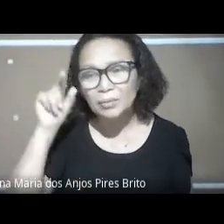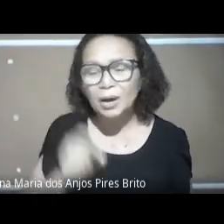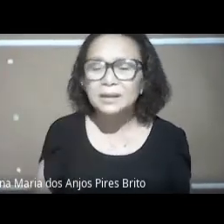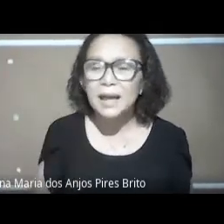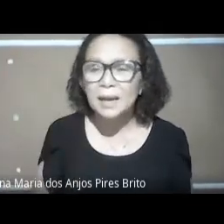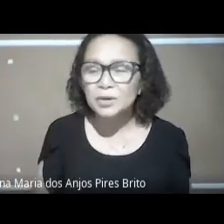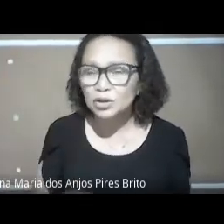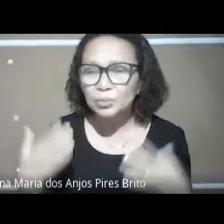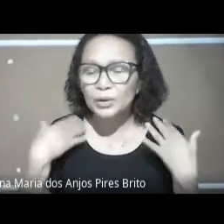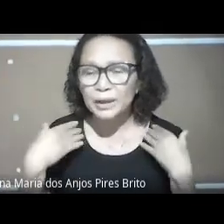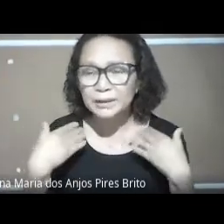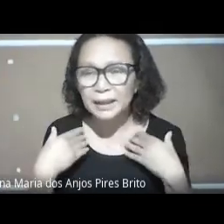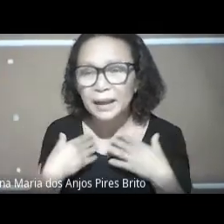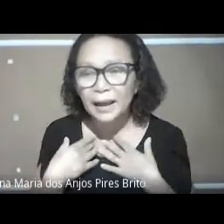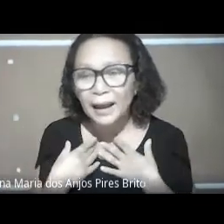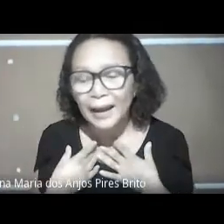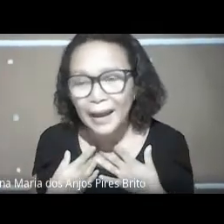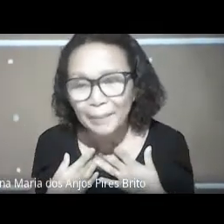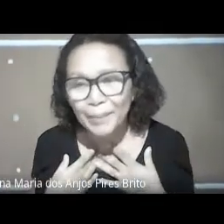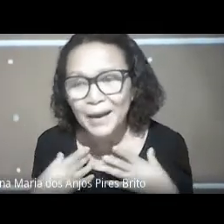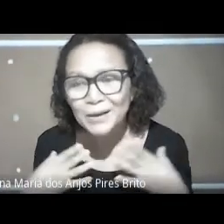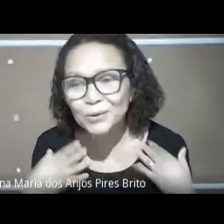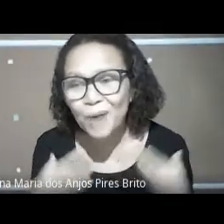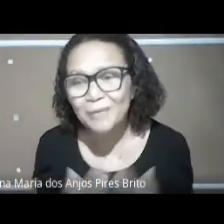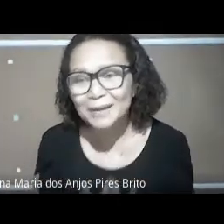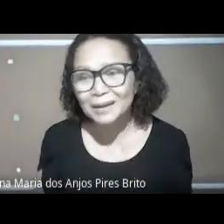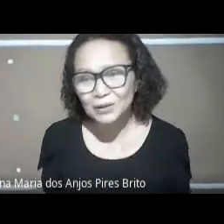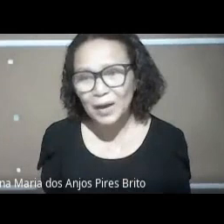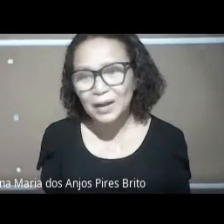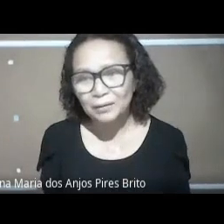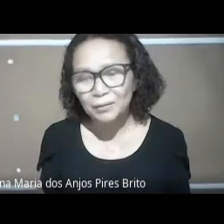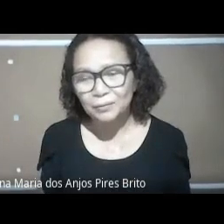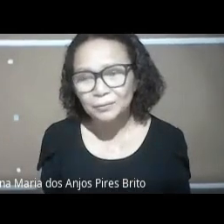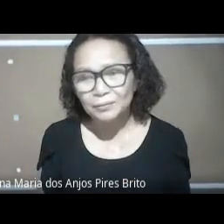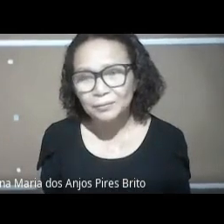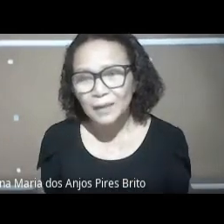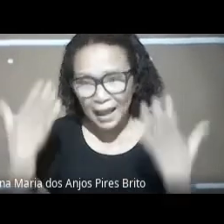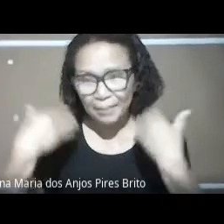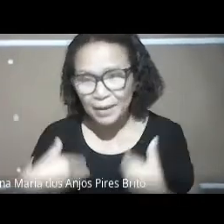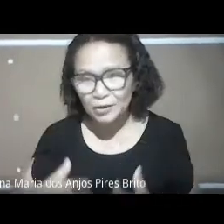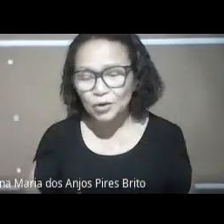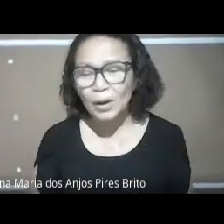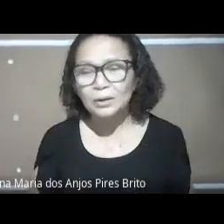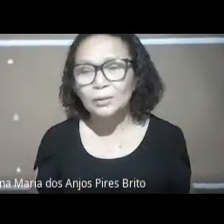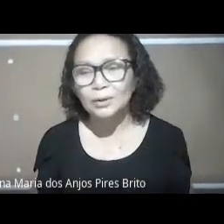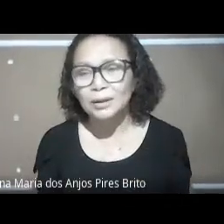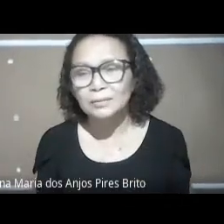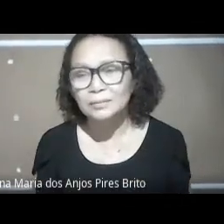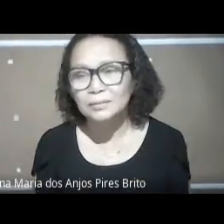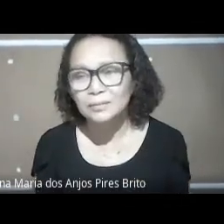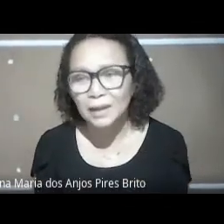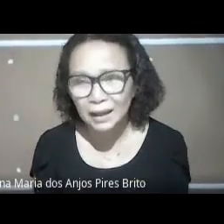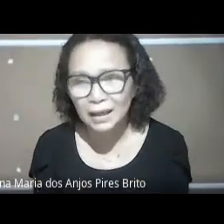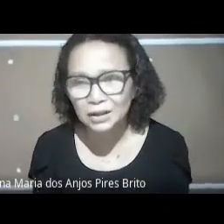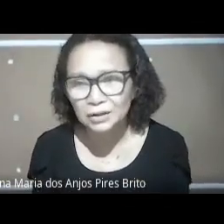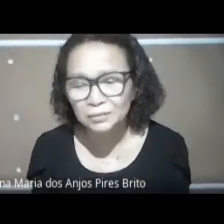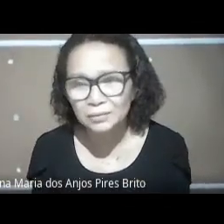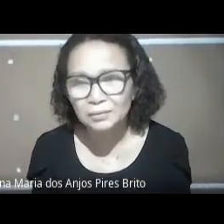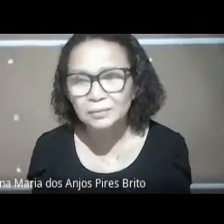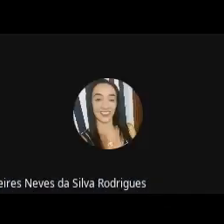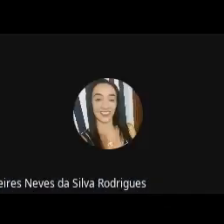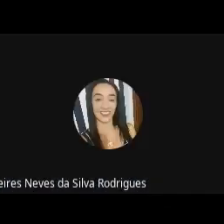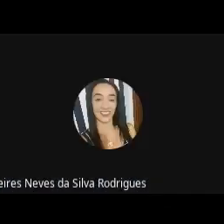sinal, mas não pode ser repetido, porque isso aqui é pessoal intransferível. É a pessoa toda.